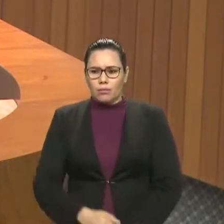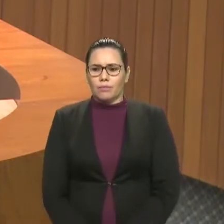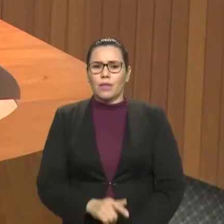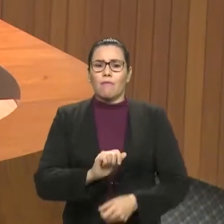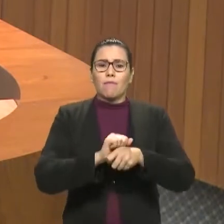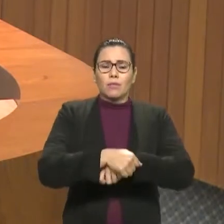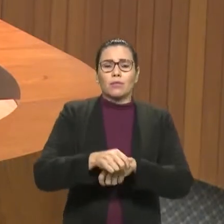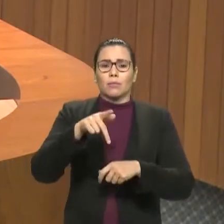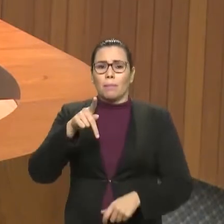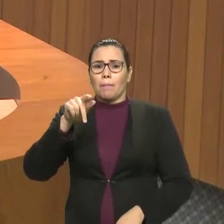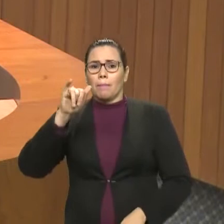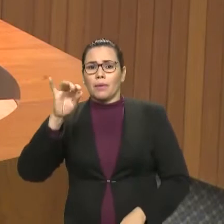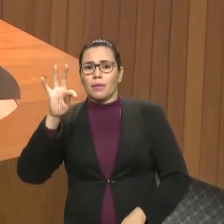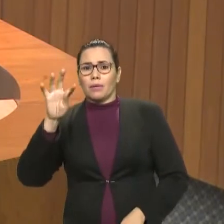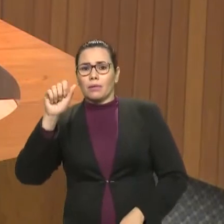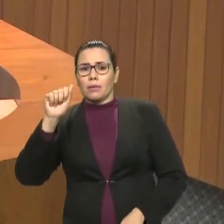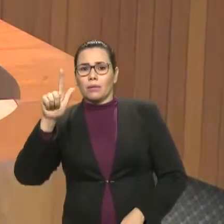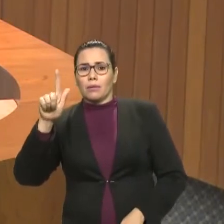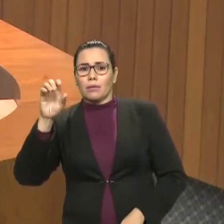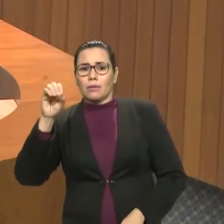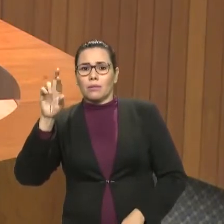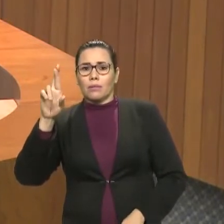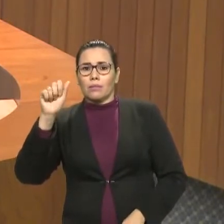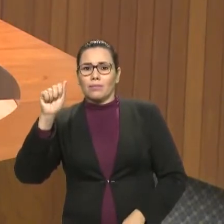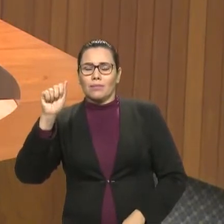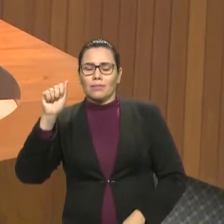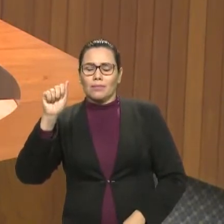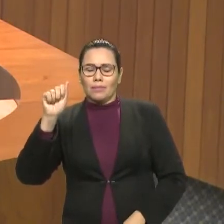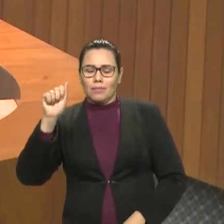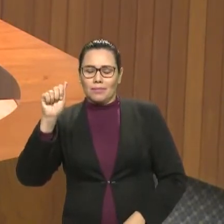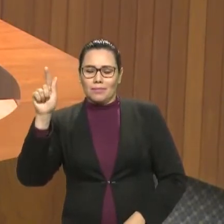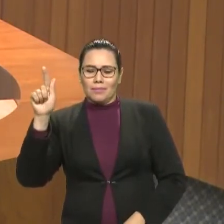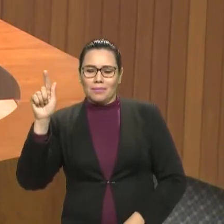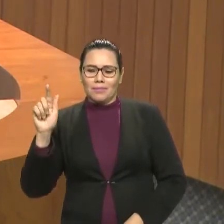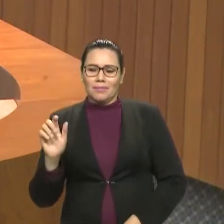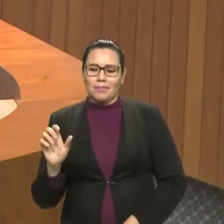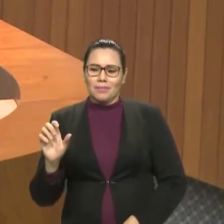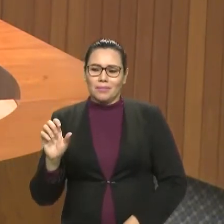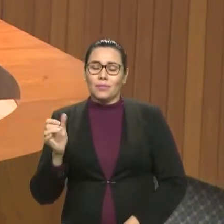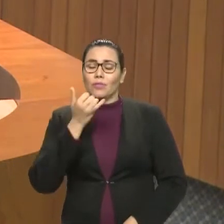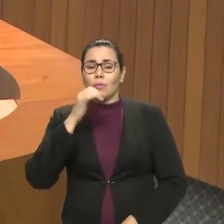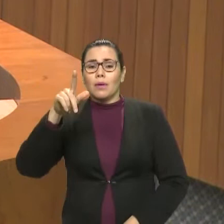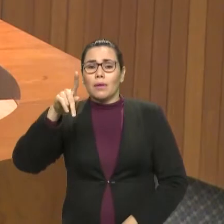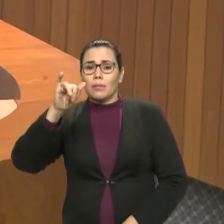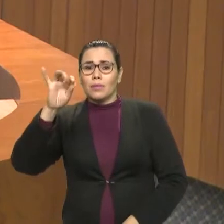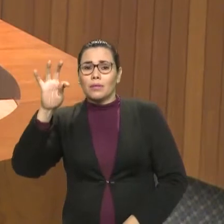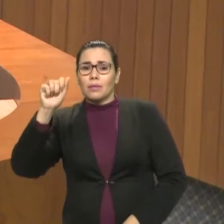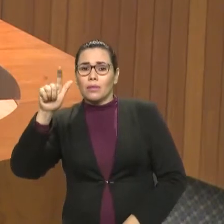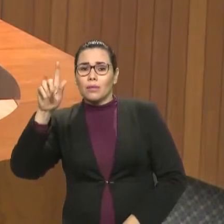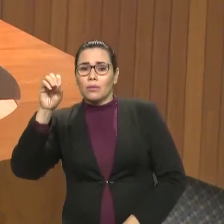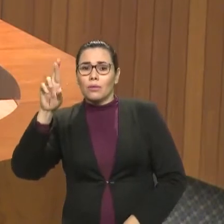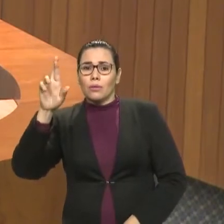a cidade de Bacabal é um sonho de toda uma região que está se concretizando e eu fico muito feliz de ter participado